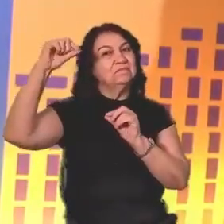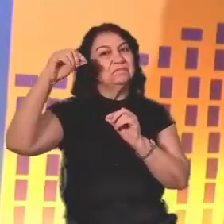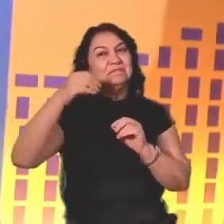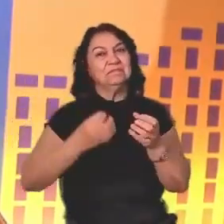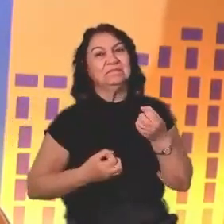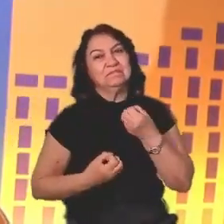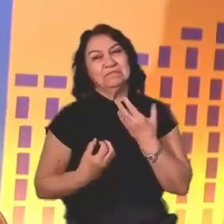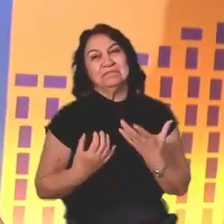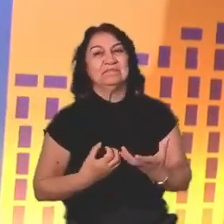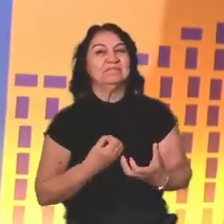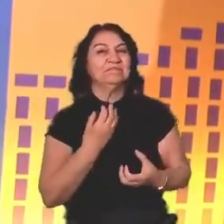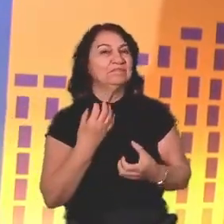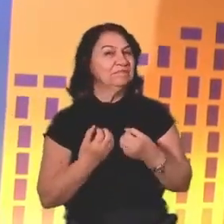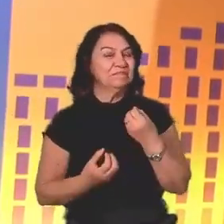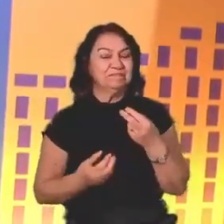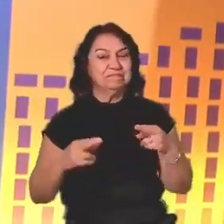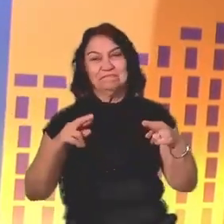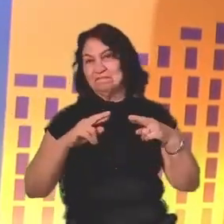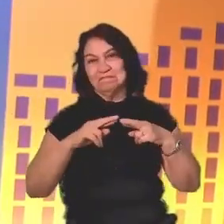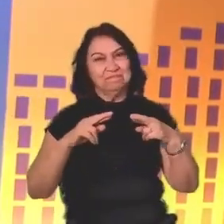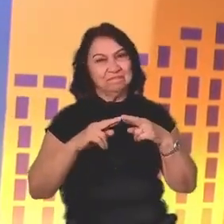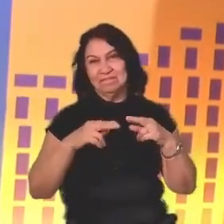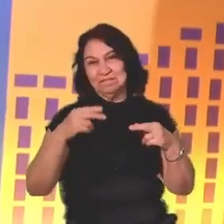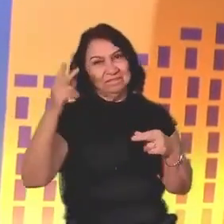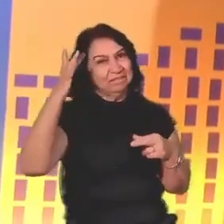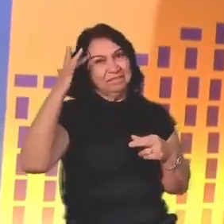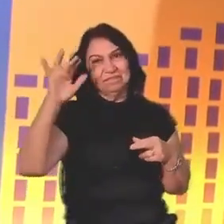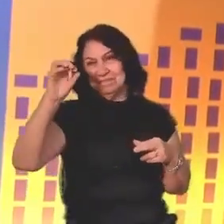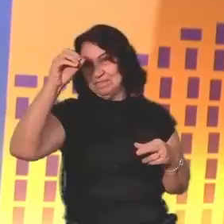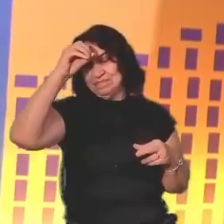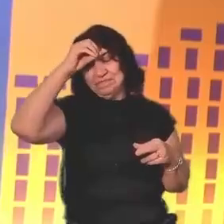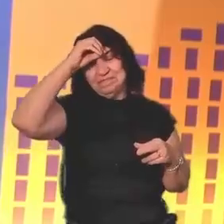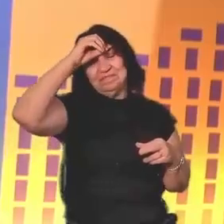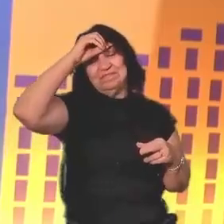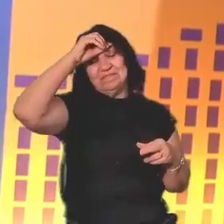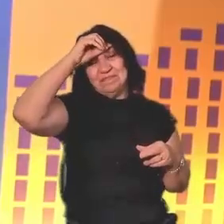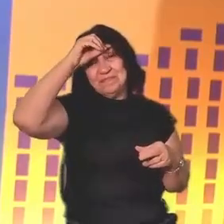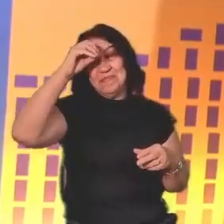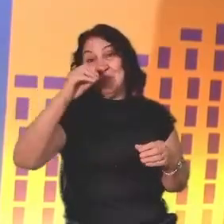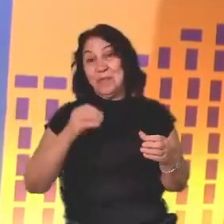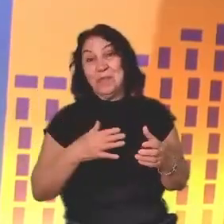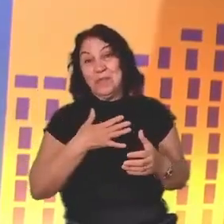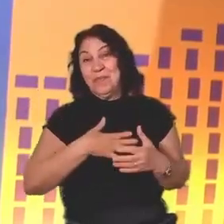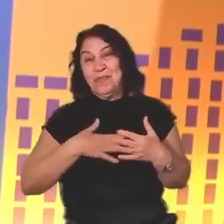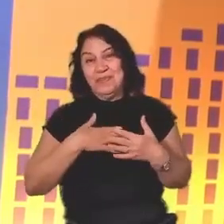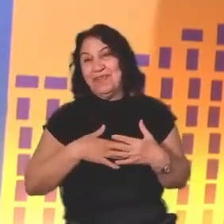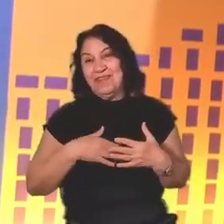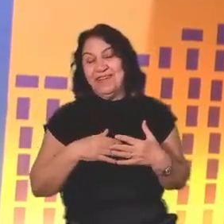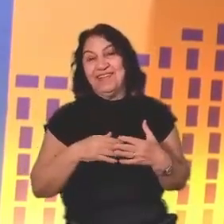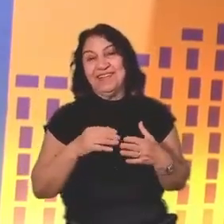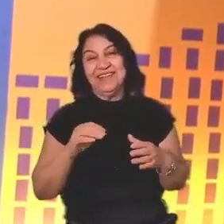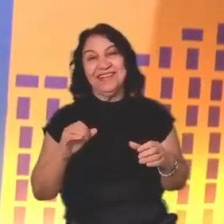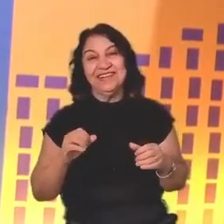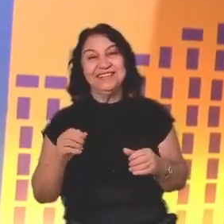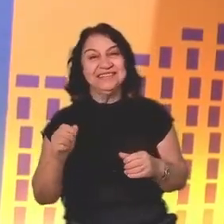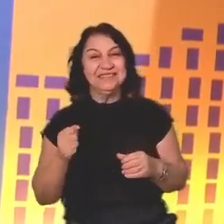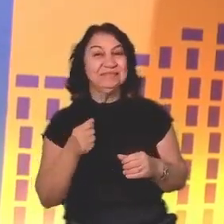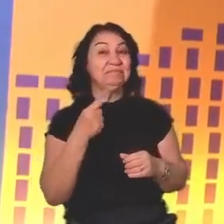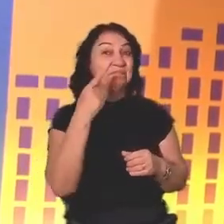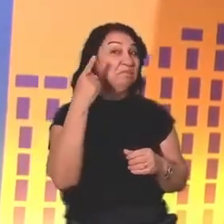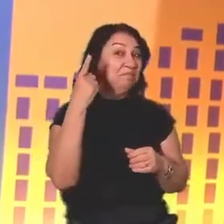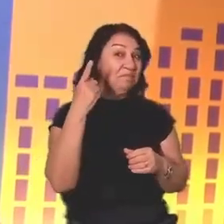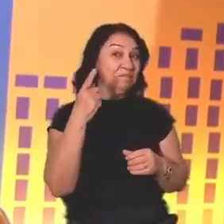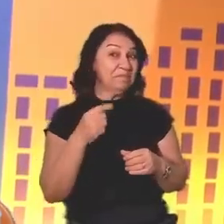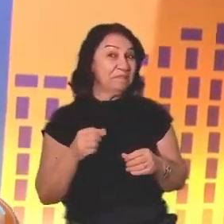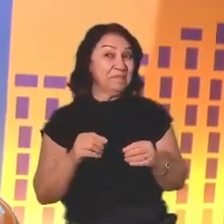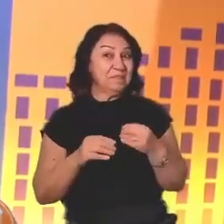sei rimar, nada. Eu gosto de contar. Os casos picantes, eu vou ter que fazer uma revisão para ver